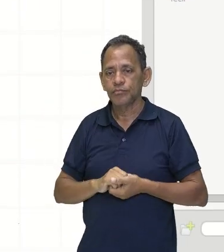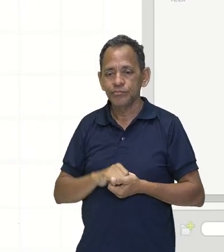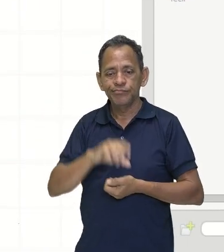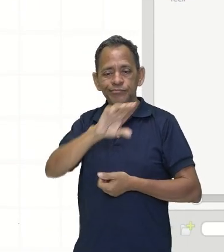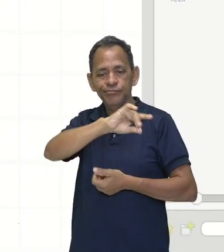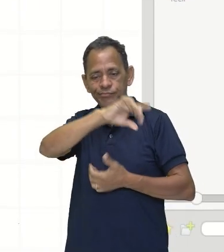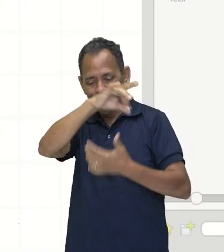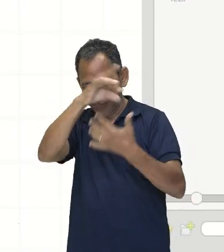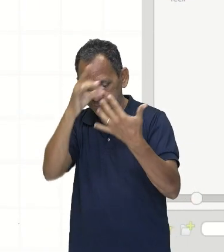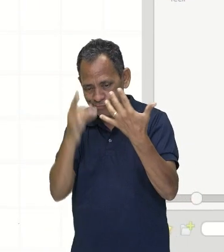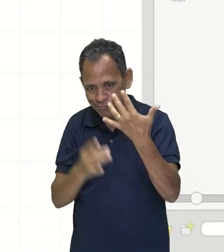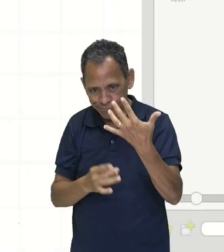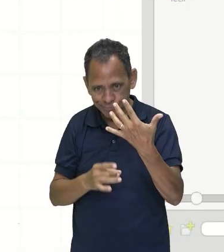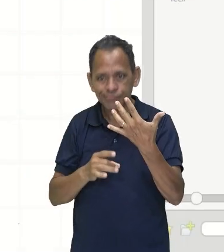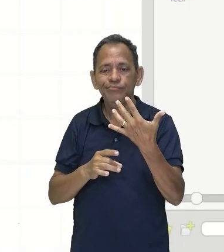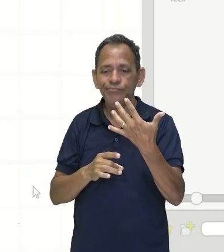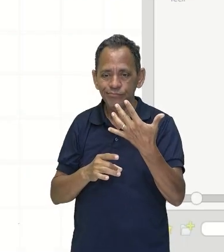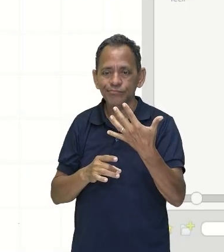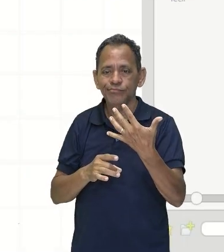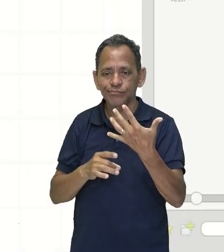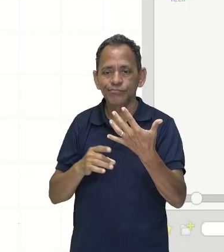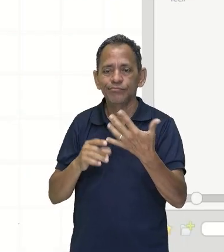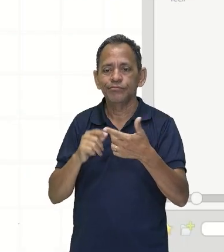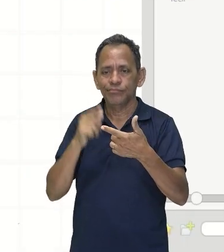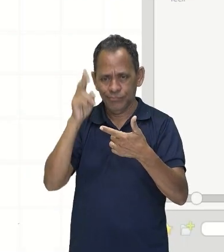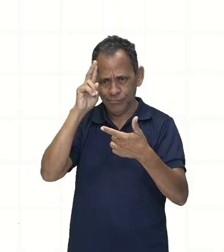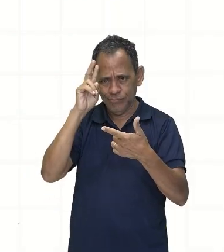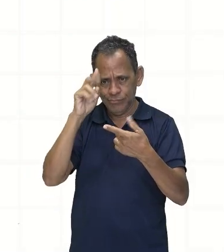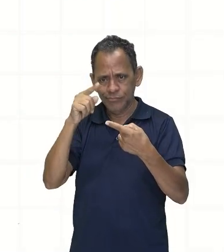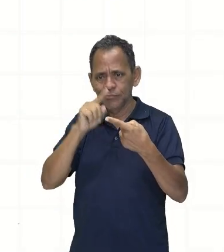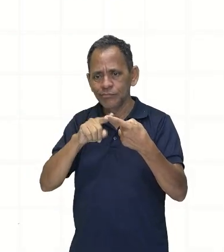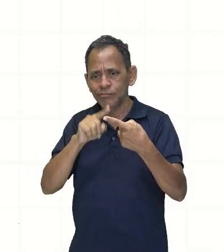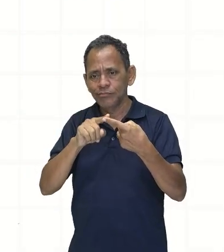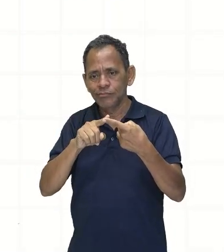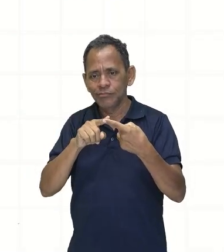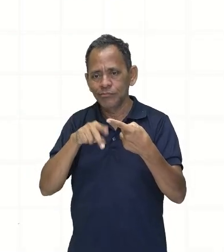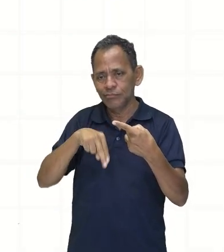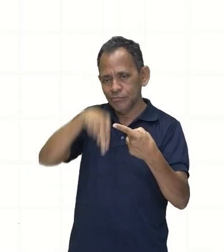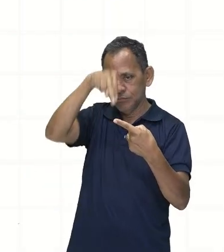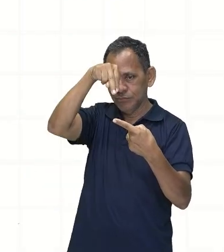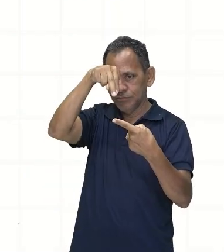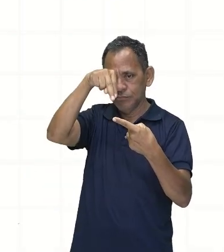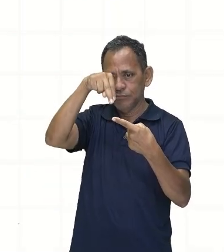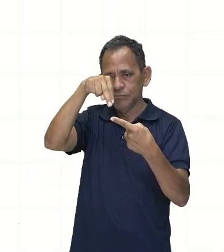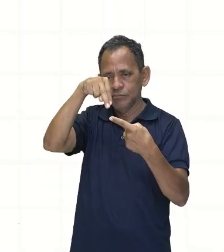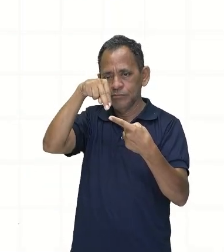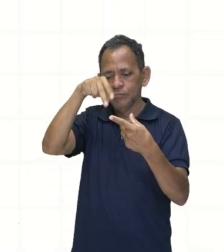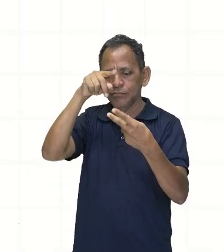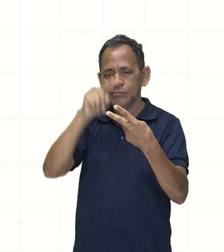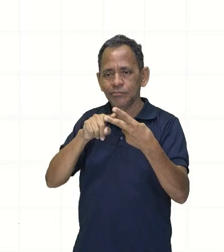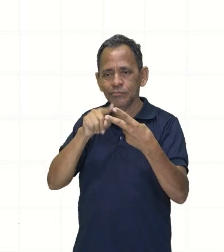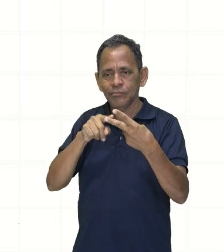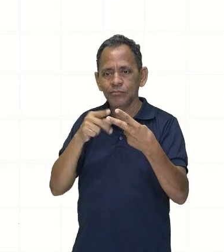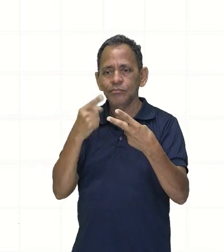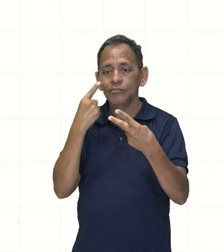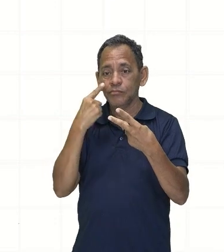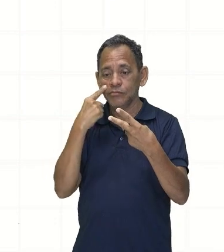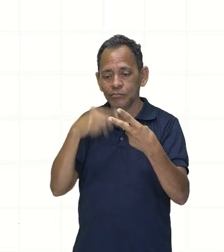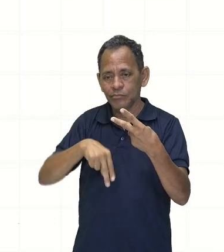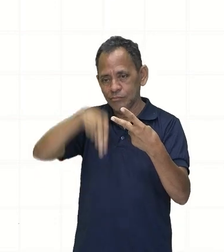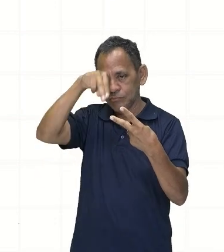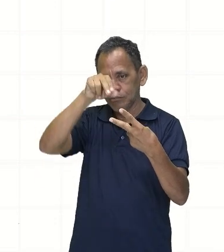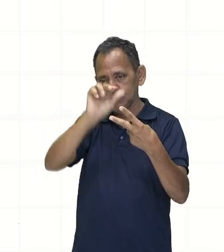dessas regiões. Lembram qual é a primeira região? Nós temos ali a região norte. E, em segundo lugar, a gente observa a região